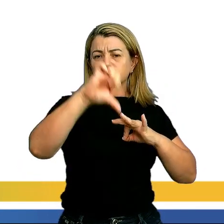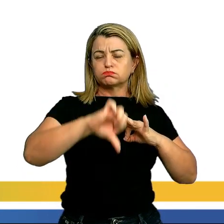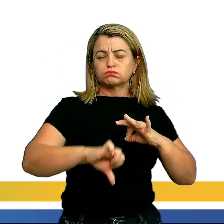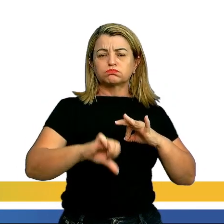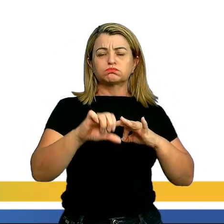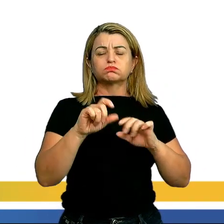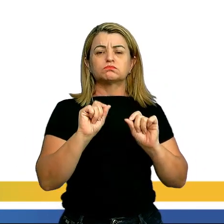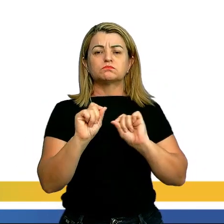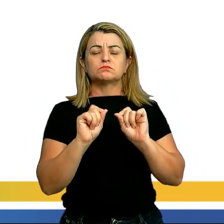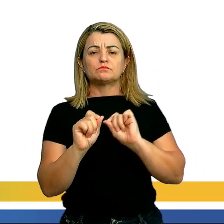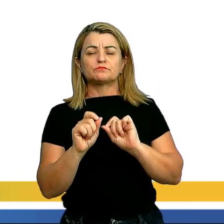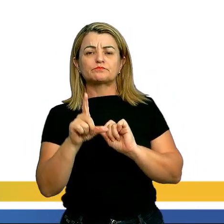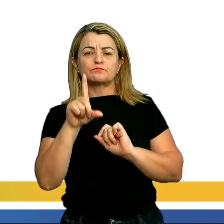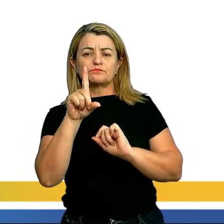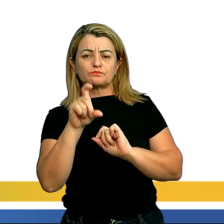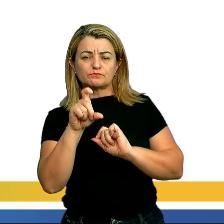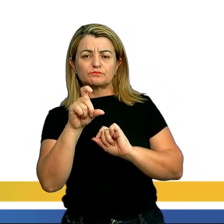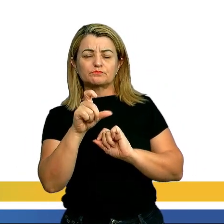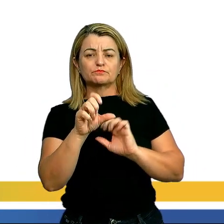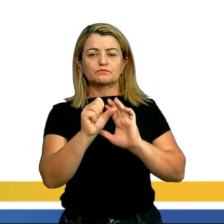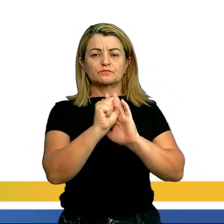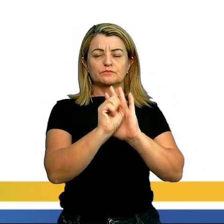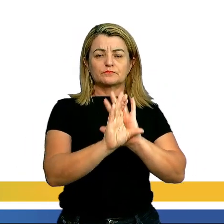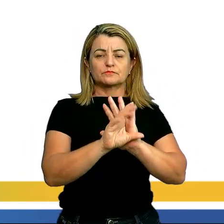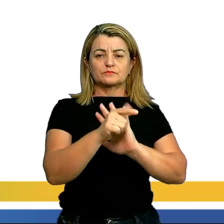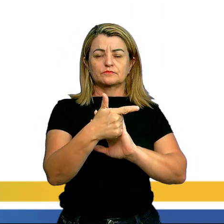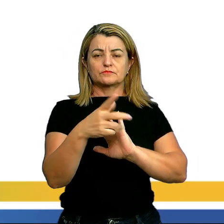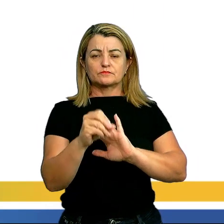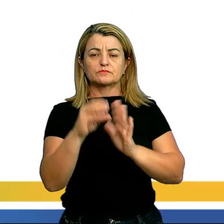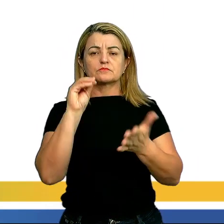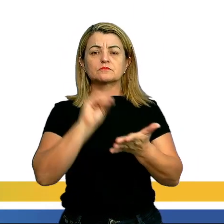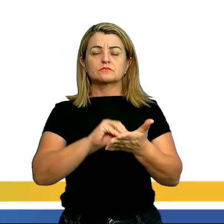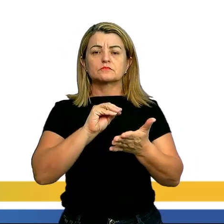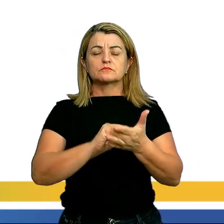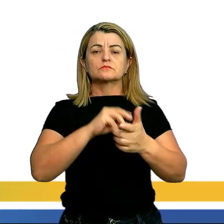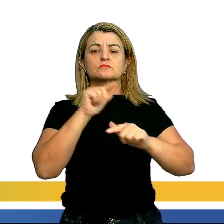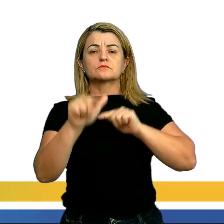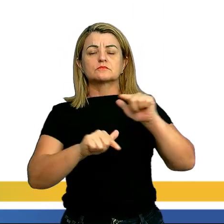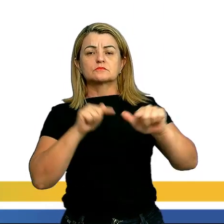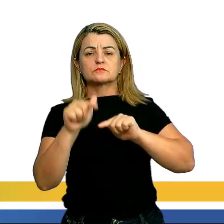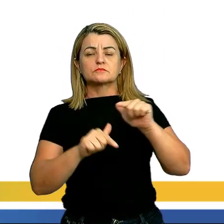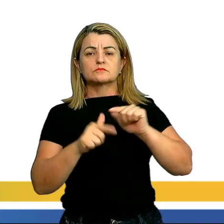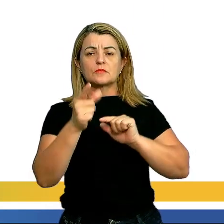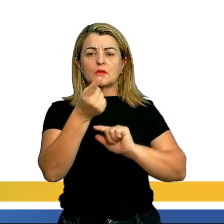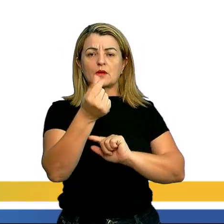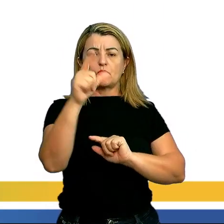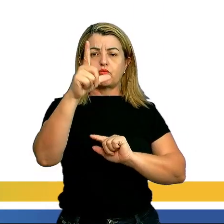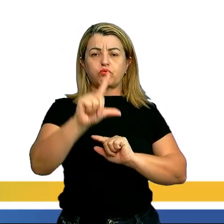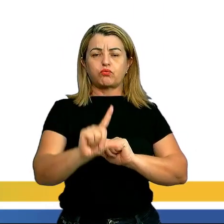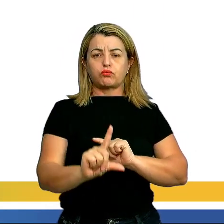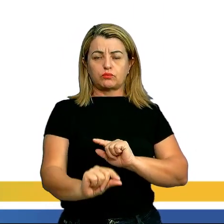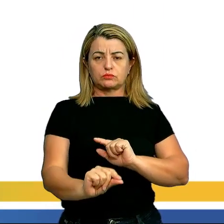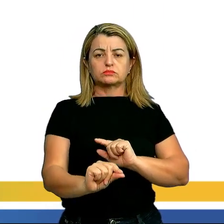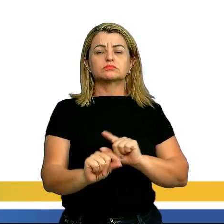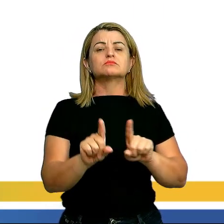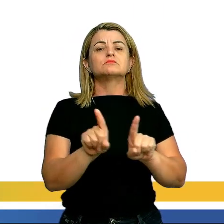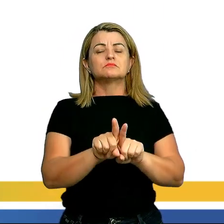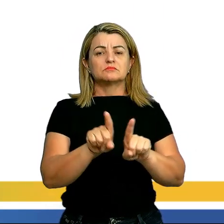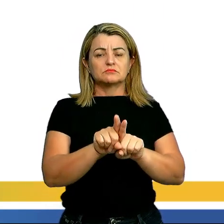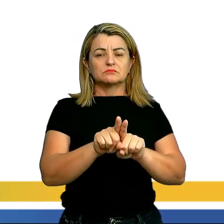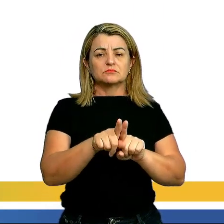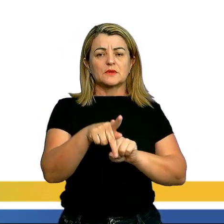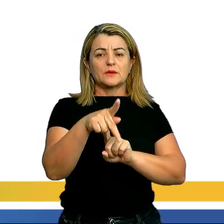XX, responsável por desemprego, queda da produção industrial, queda dos preços das ações e até do